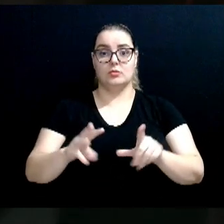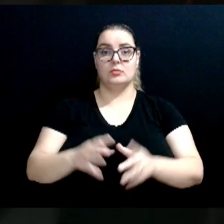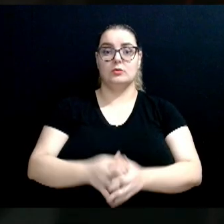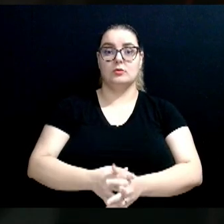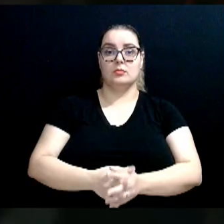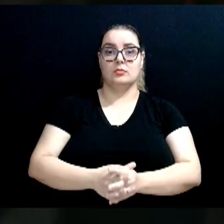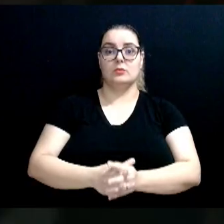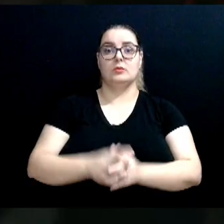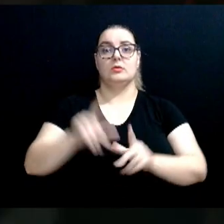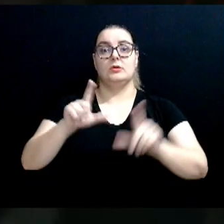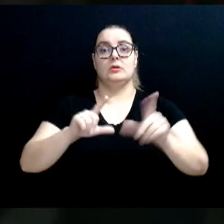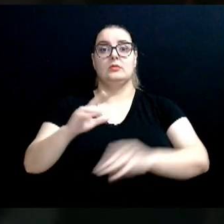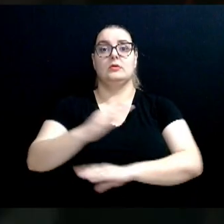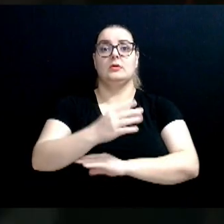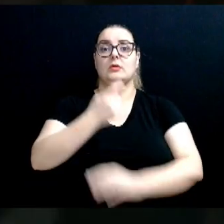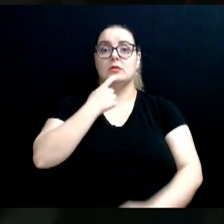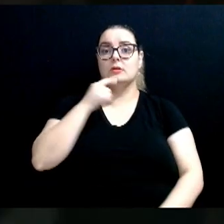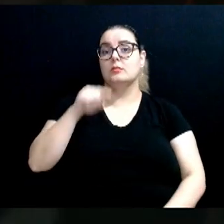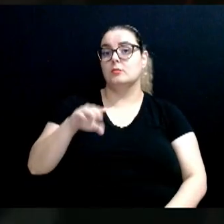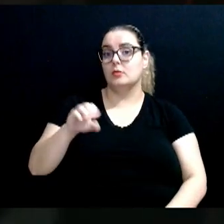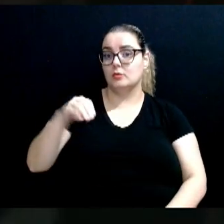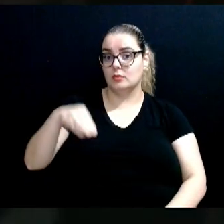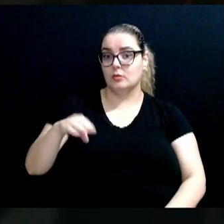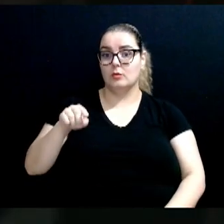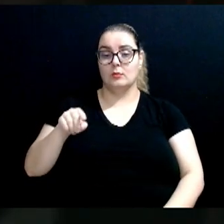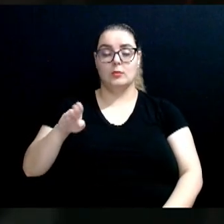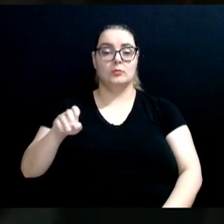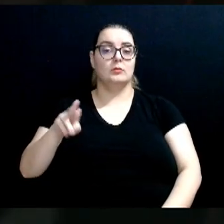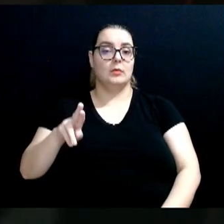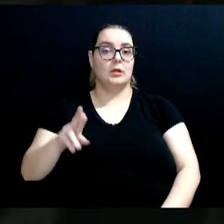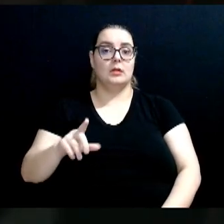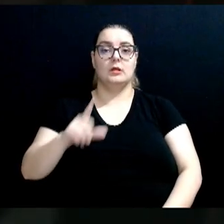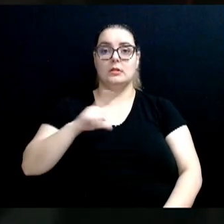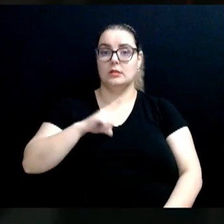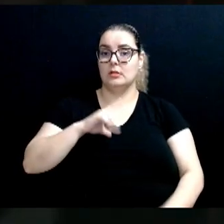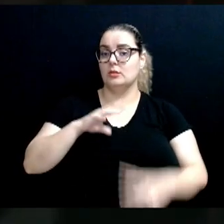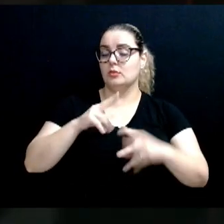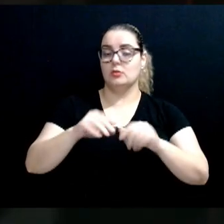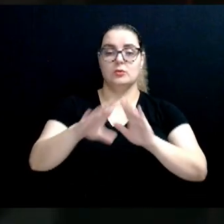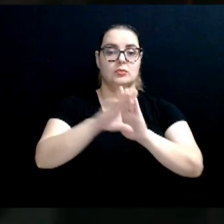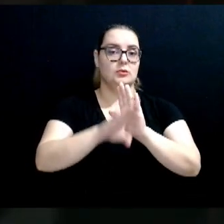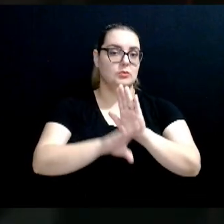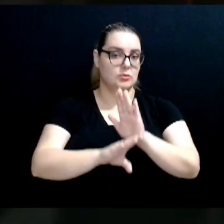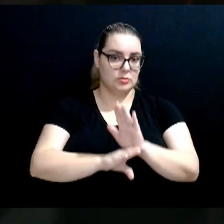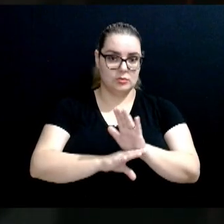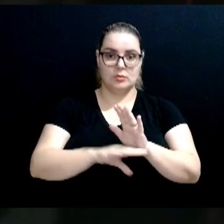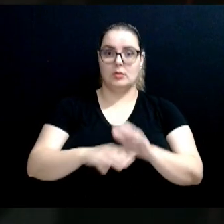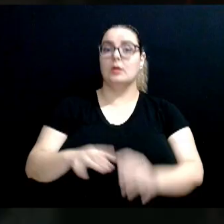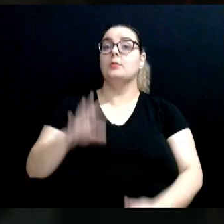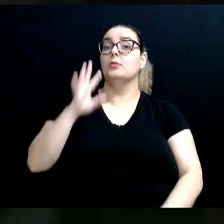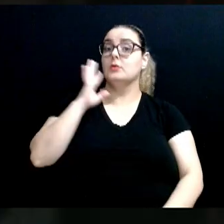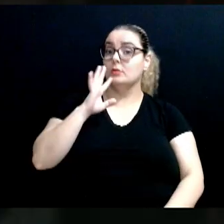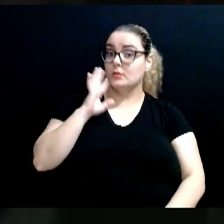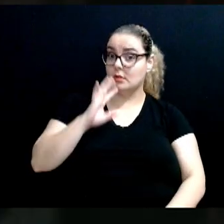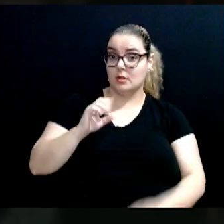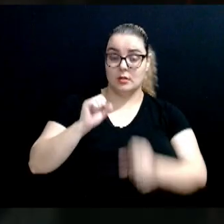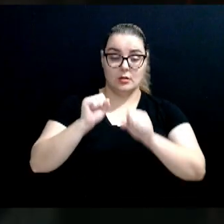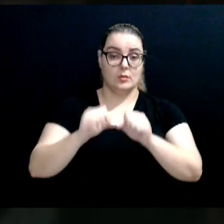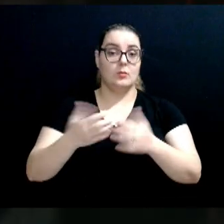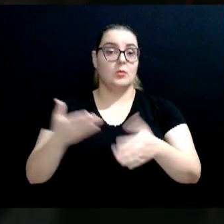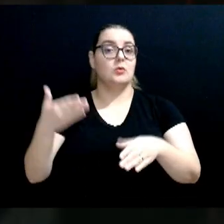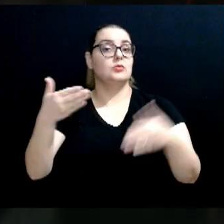Campinas, tvcamaracampinas.com.br. Você acessa lá, tem todos os programas, é muito legal, você pode